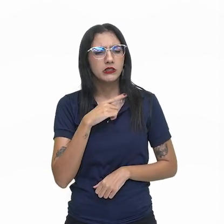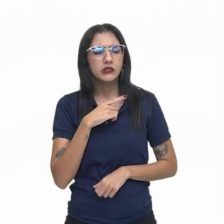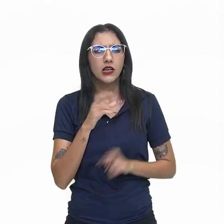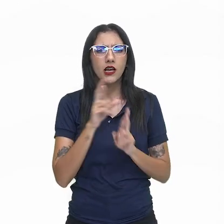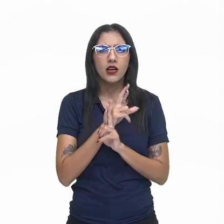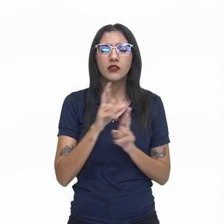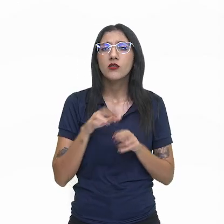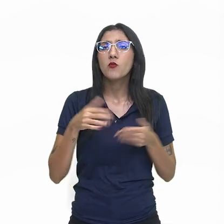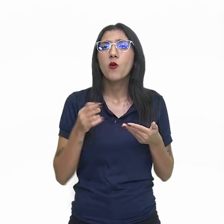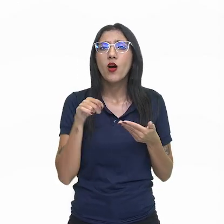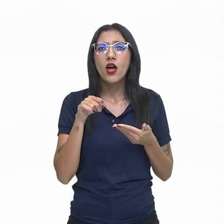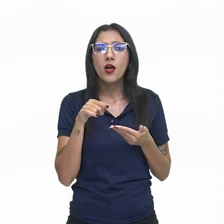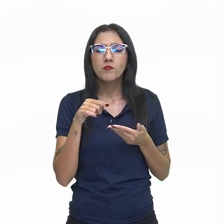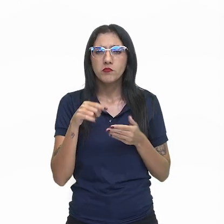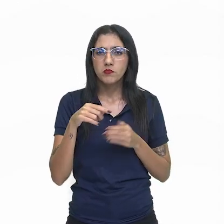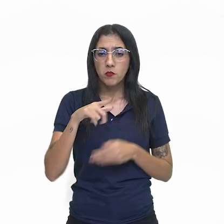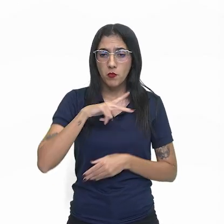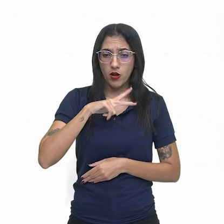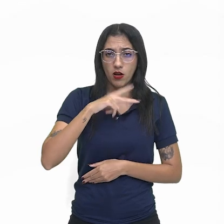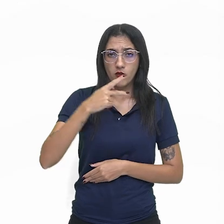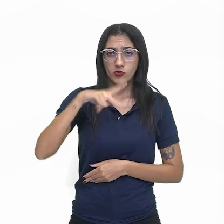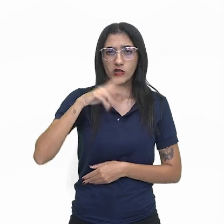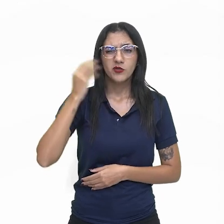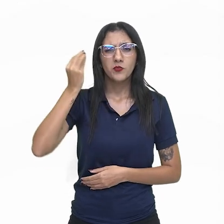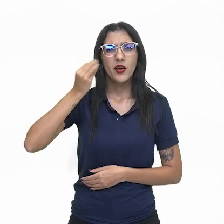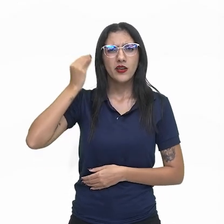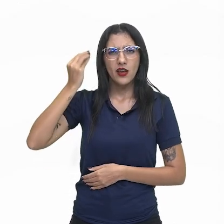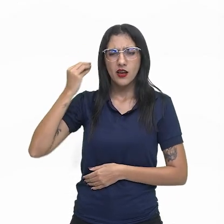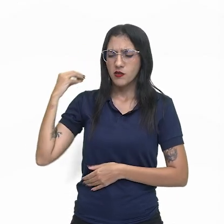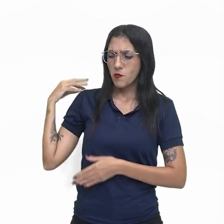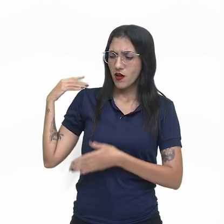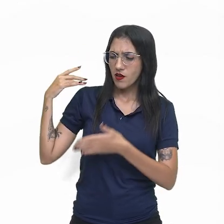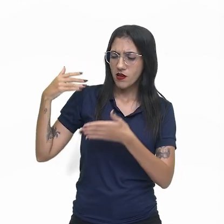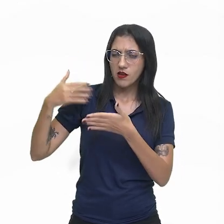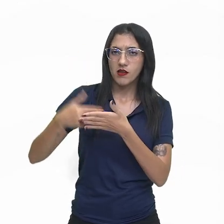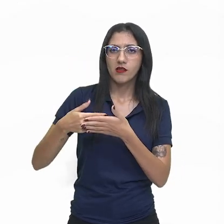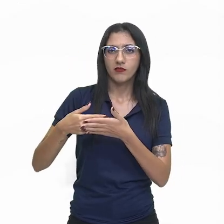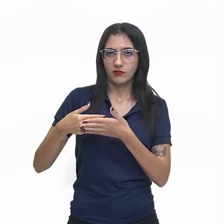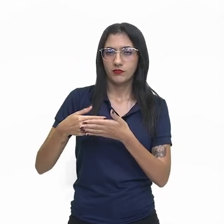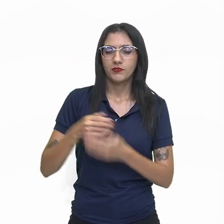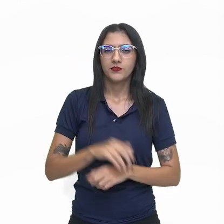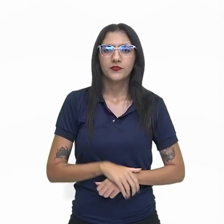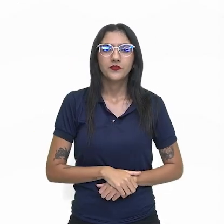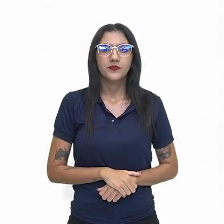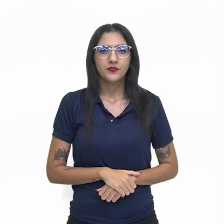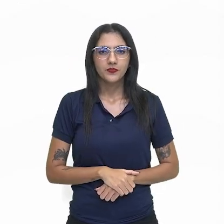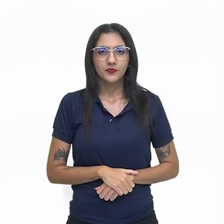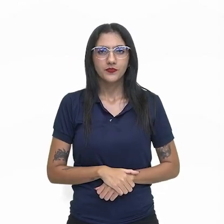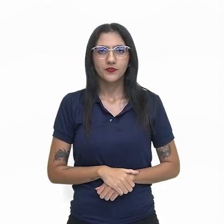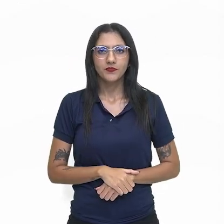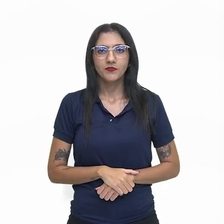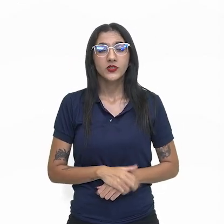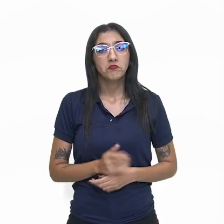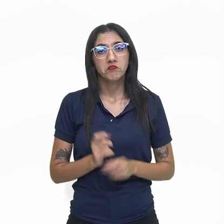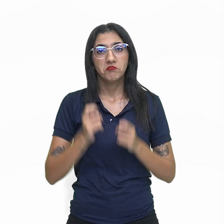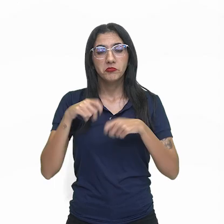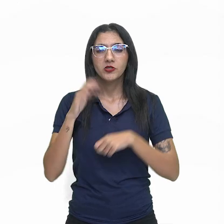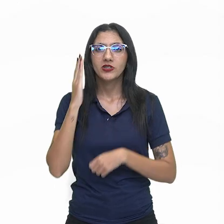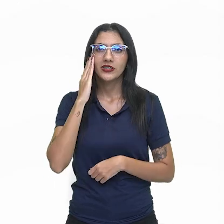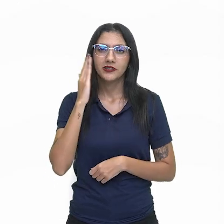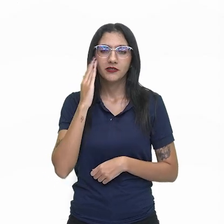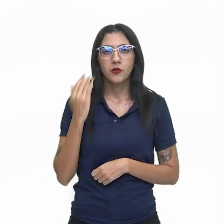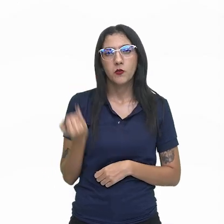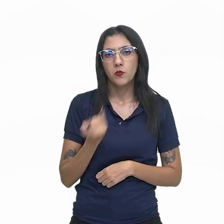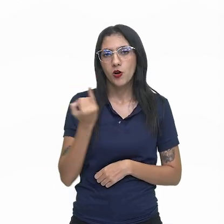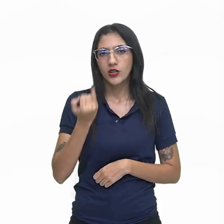suas experiências, da bagagem que você traz, né, desde a sua infância. Para compreender, é essencial